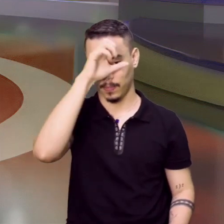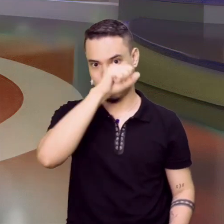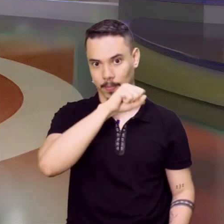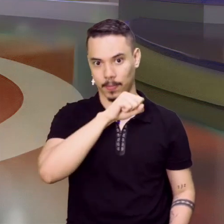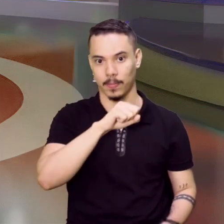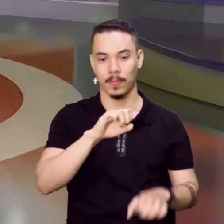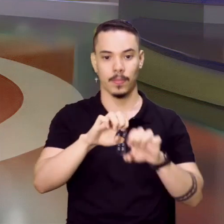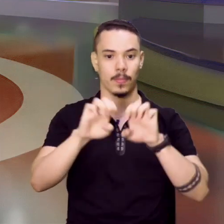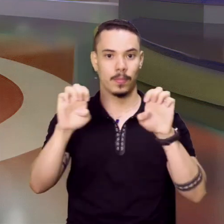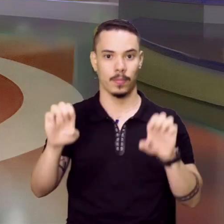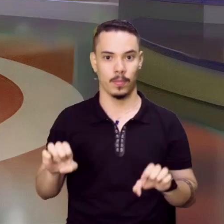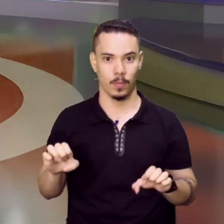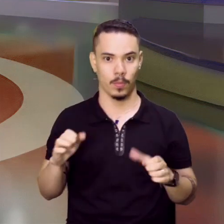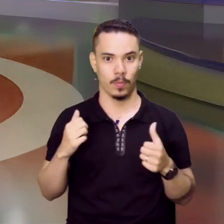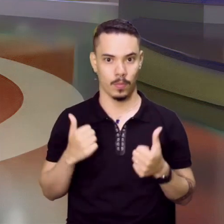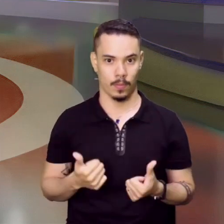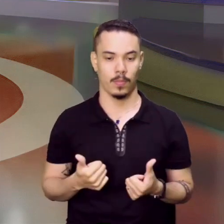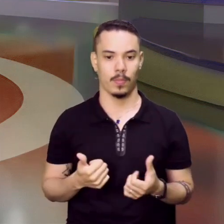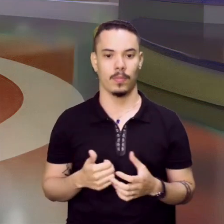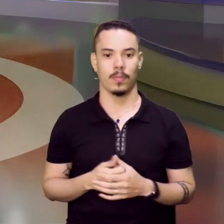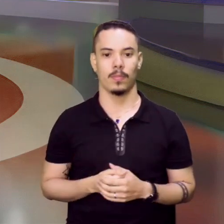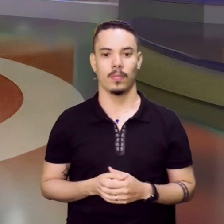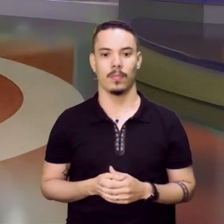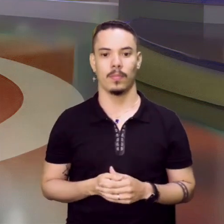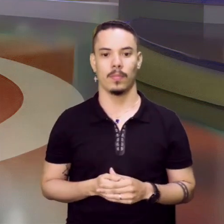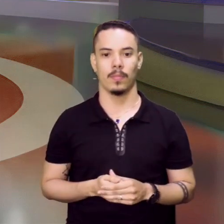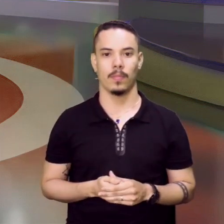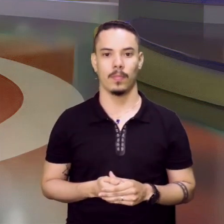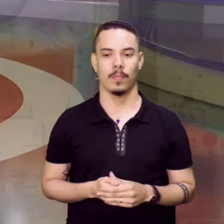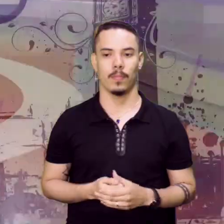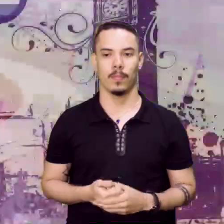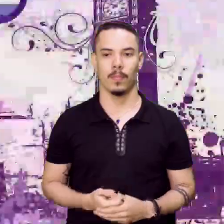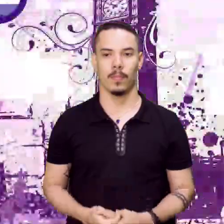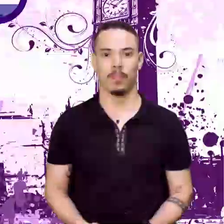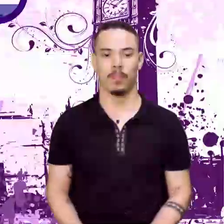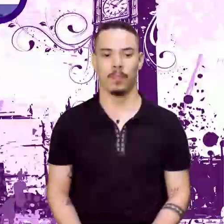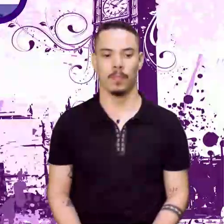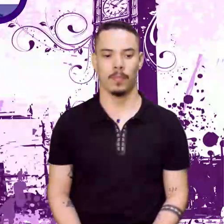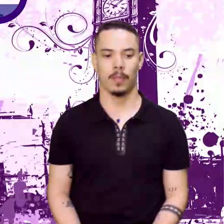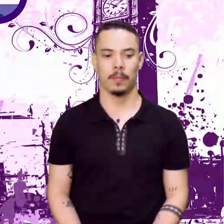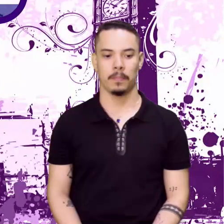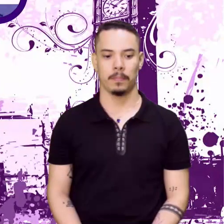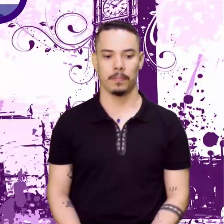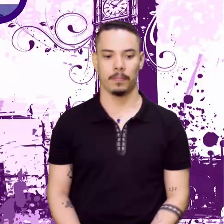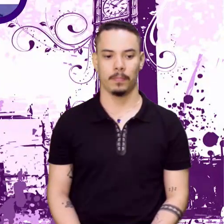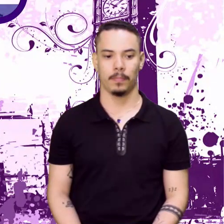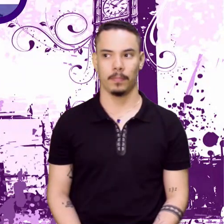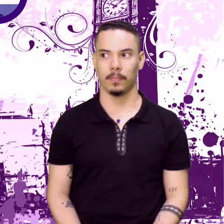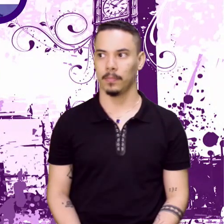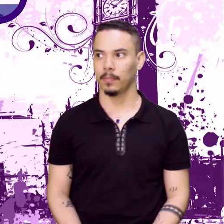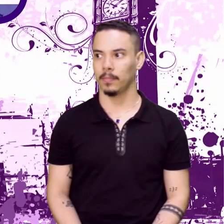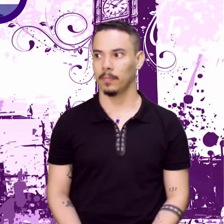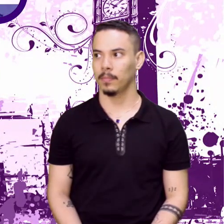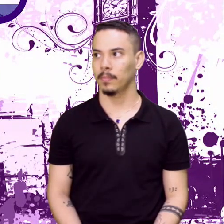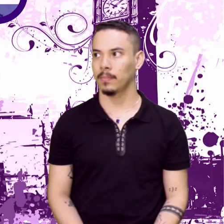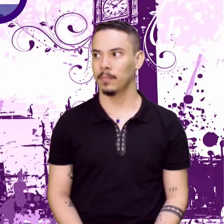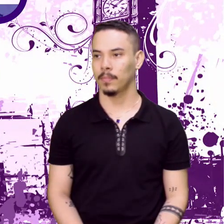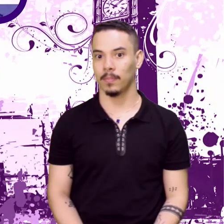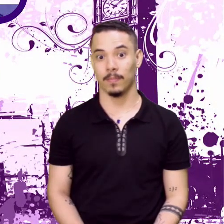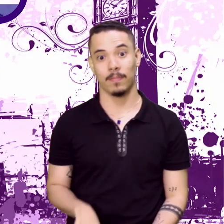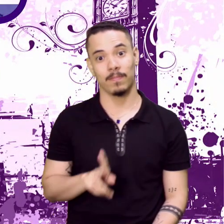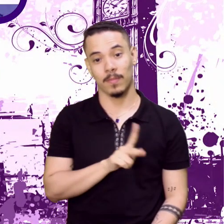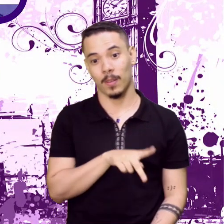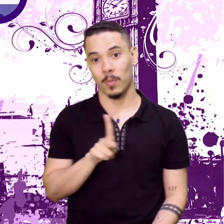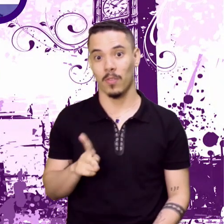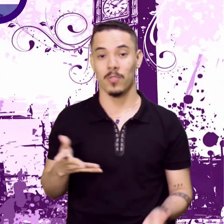estrutura e tudo mais portanto Let's begin Então a professora tá meio tá